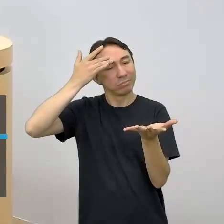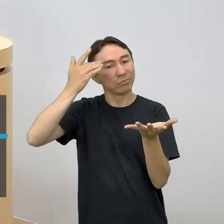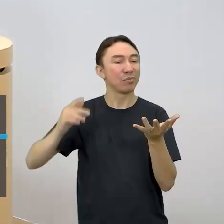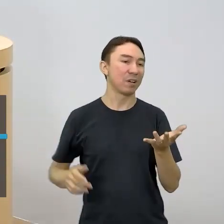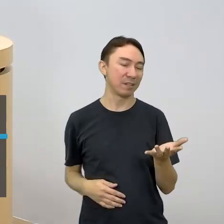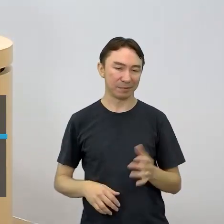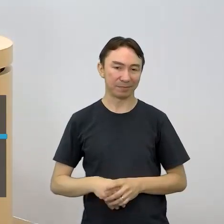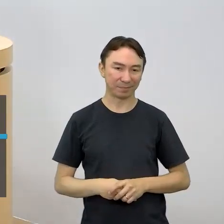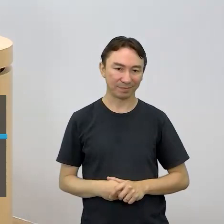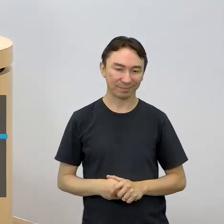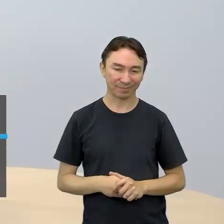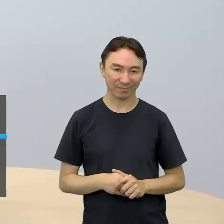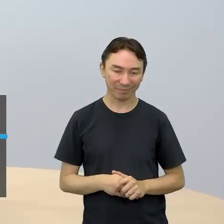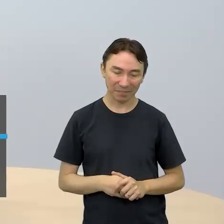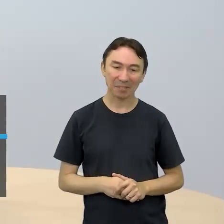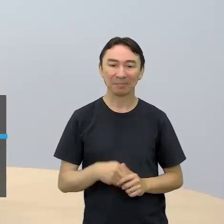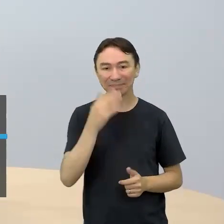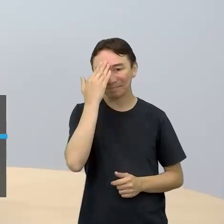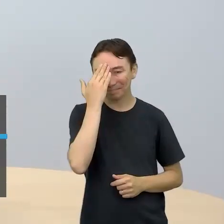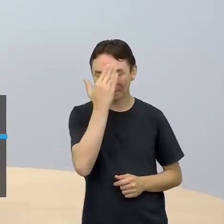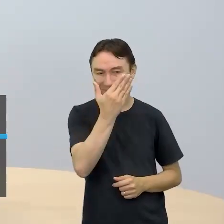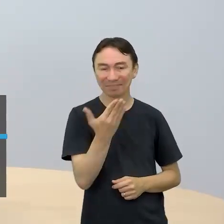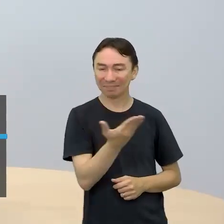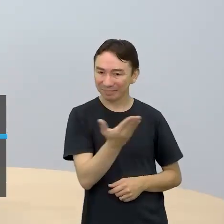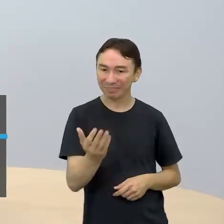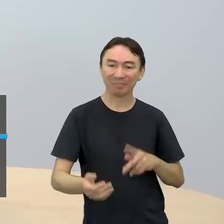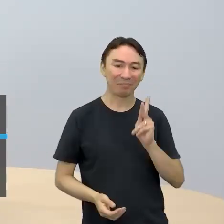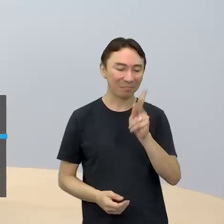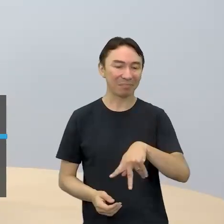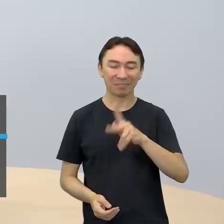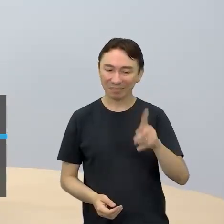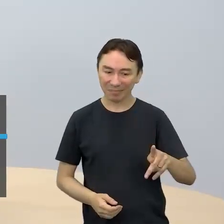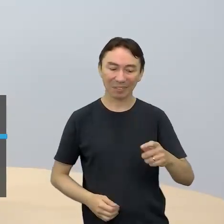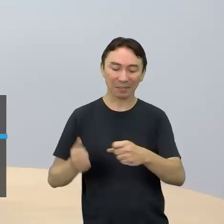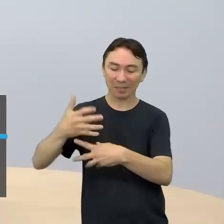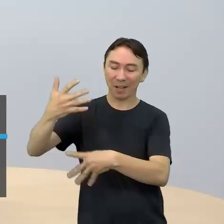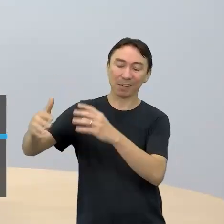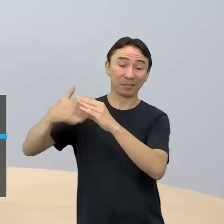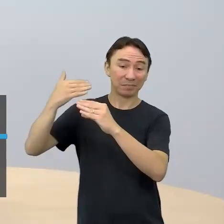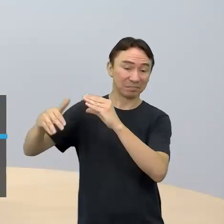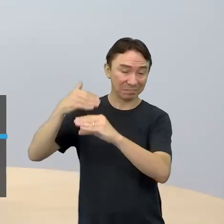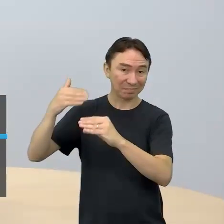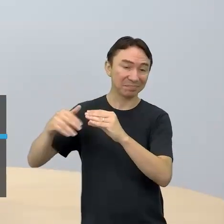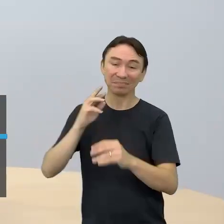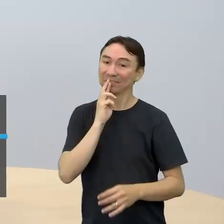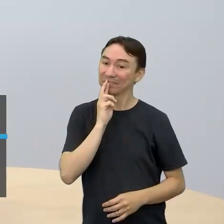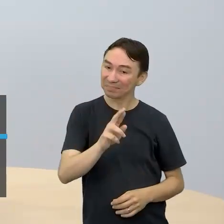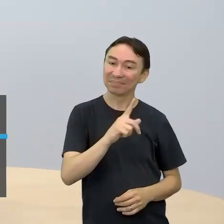agradeço aos professores que colocaram essas respostas no chat e tem tudo a ver com